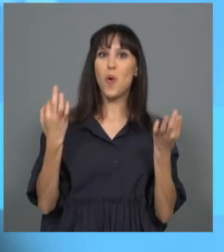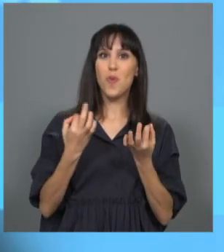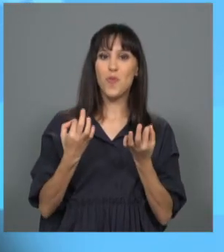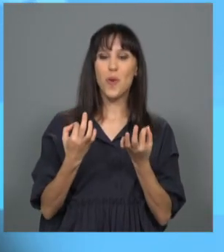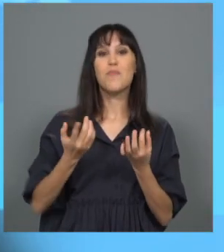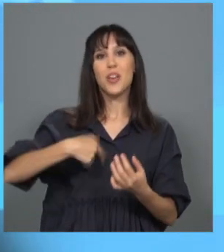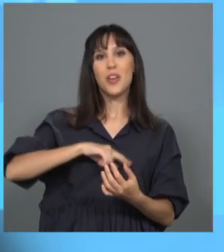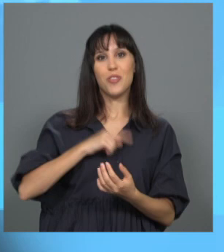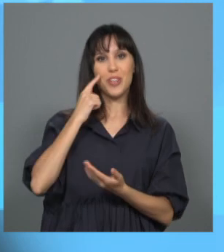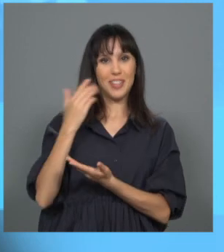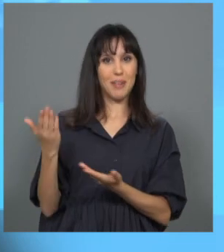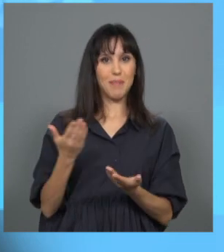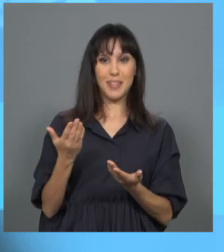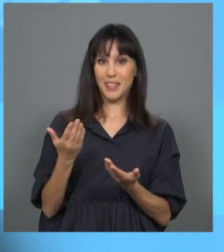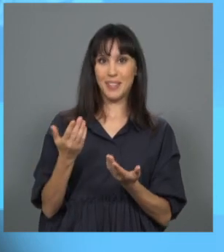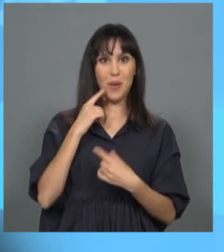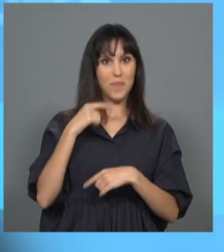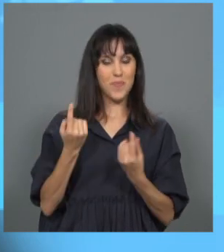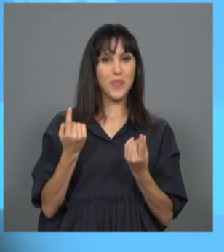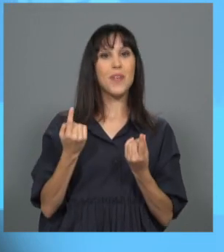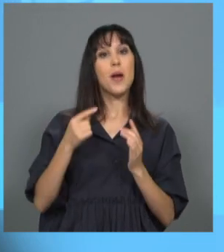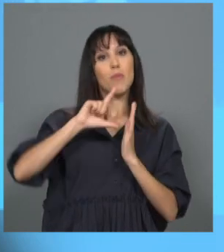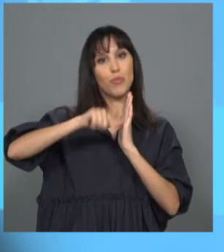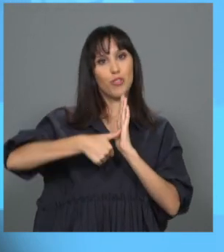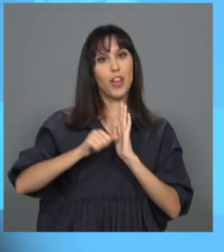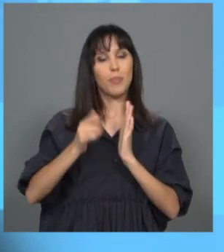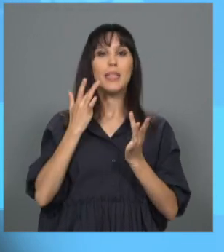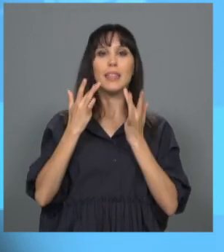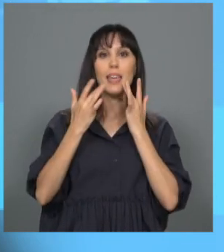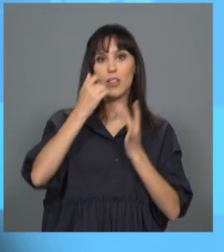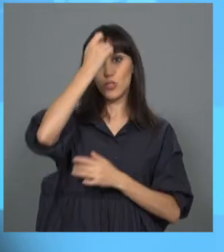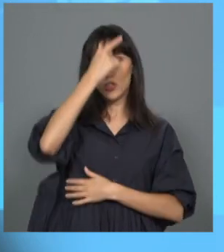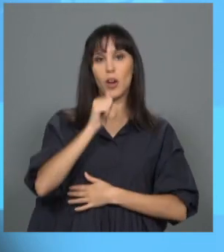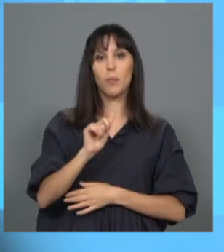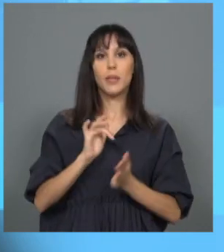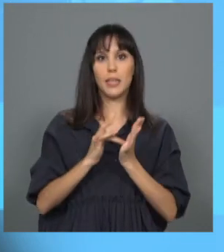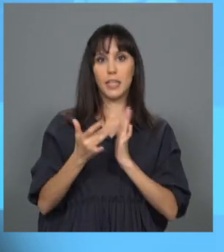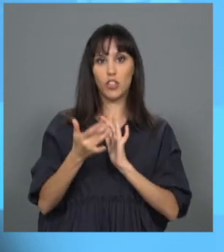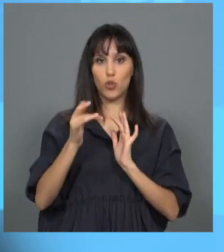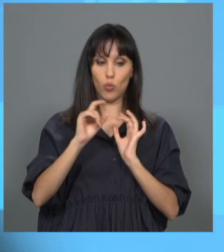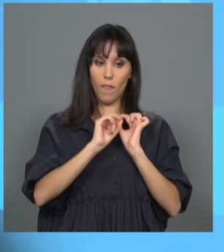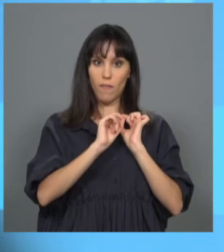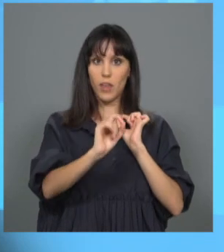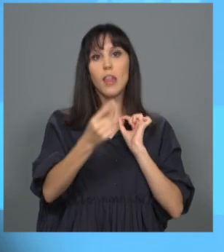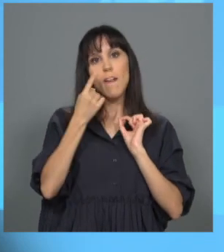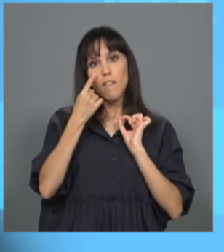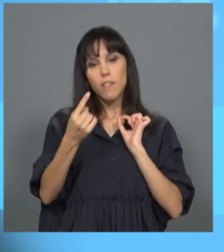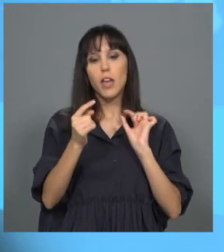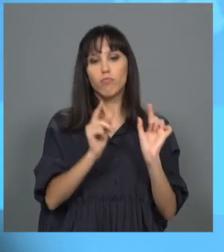esta apresentação deste projeto, da representação da Paixão, precisamente olhando cenas